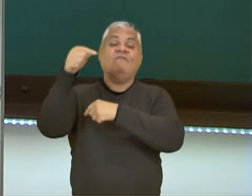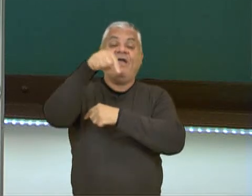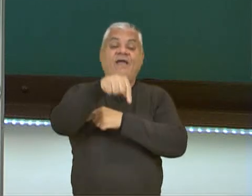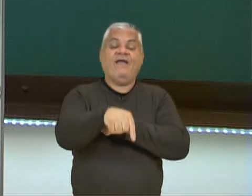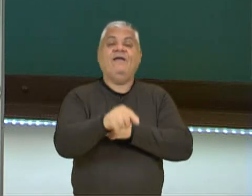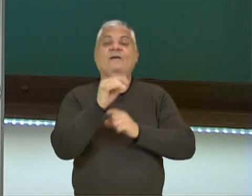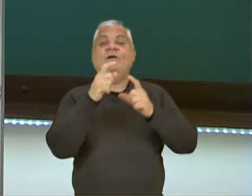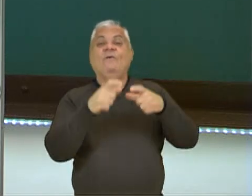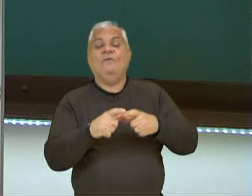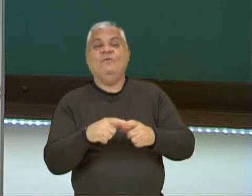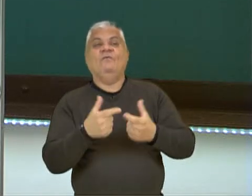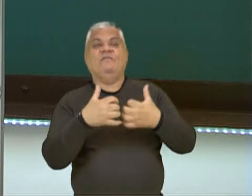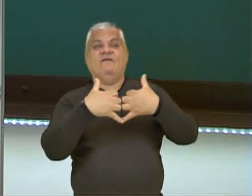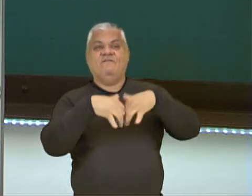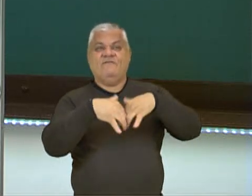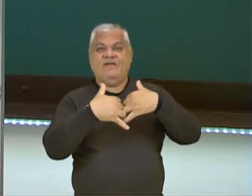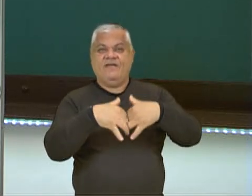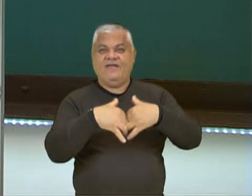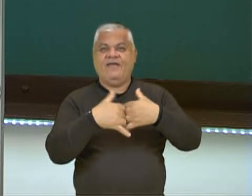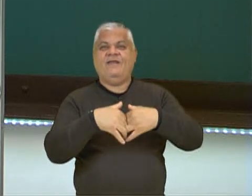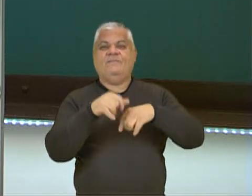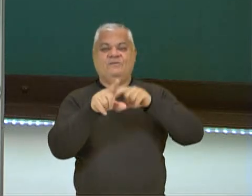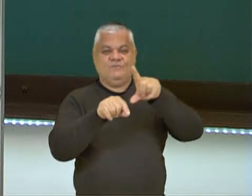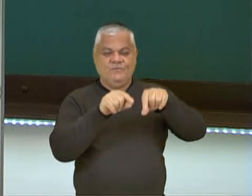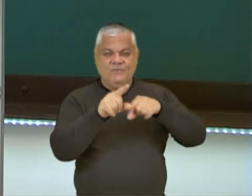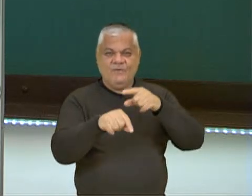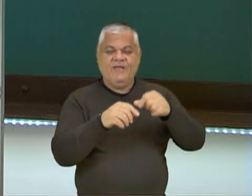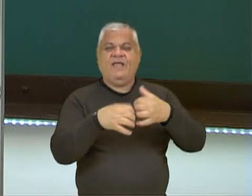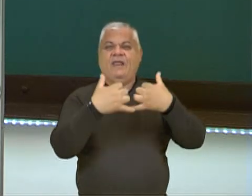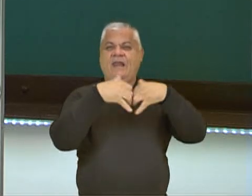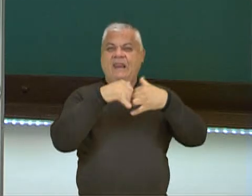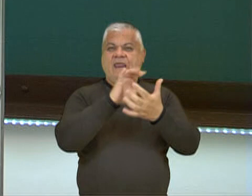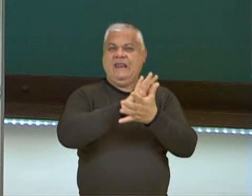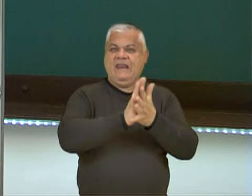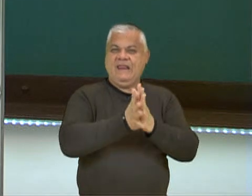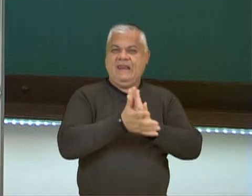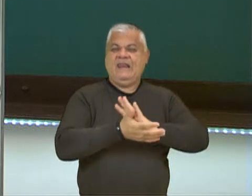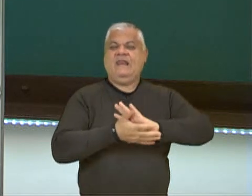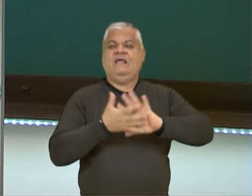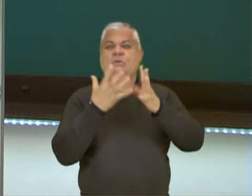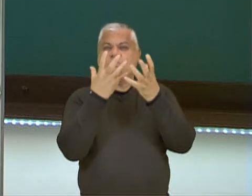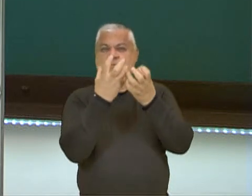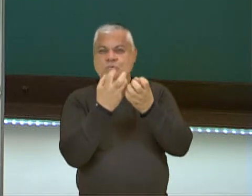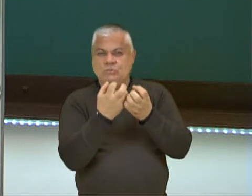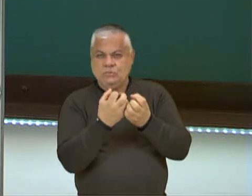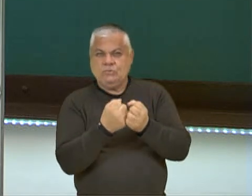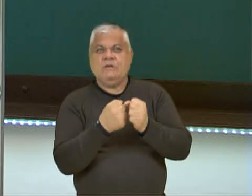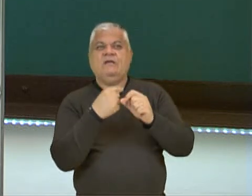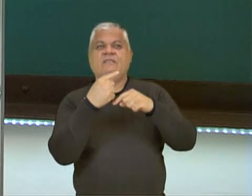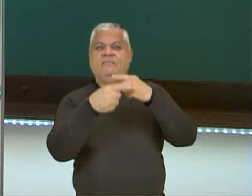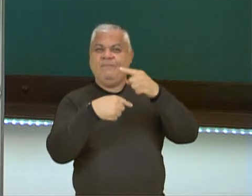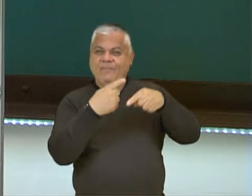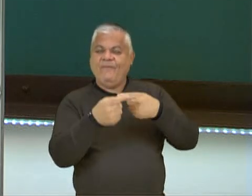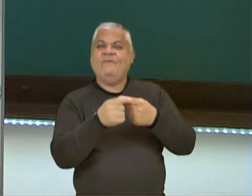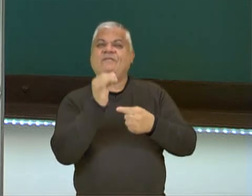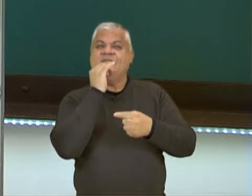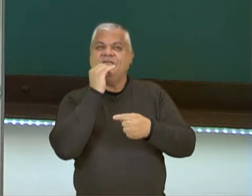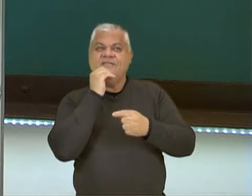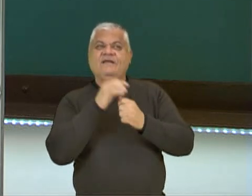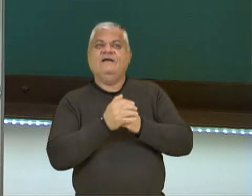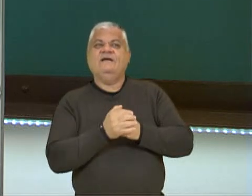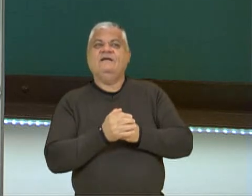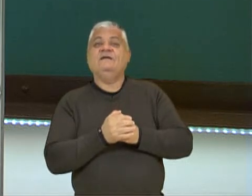ter ali classificação, beneficiamento, né? A secagem primeiro dos grãos, depois o beneficiamento.